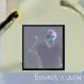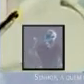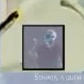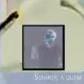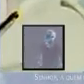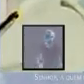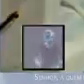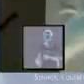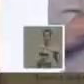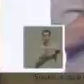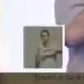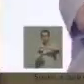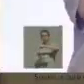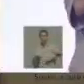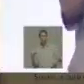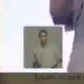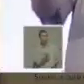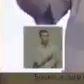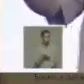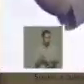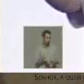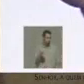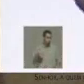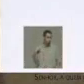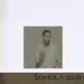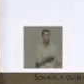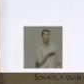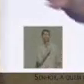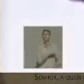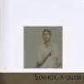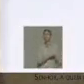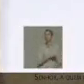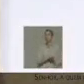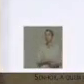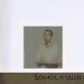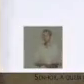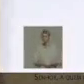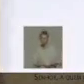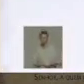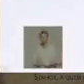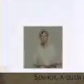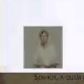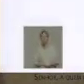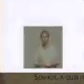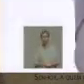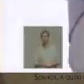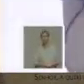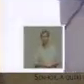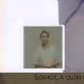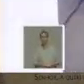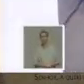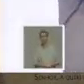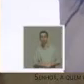mundo. Ah, meus irmãos. Essa é a grande profecia que eu vejo em tantas carinhas jovens.